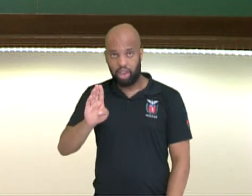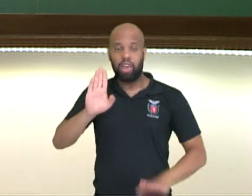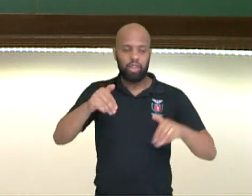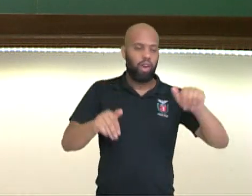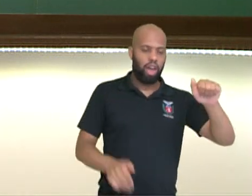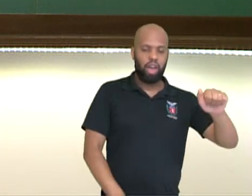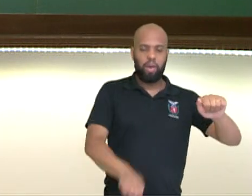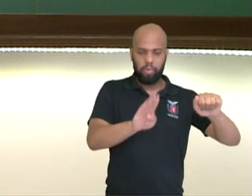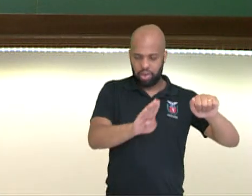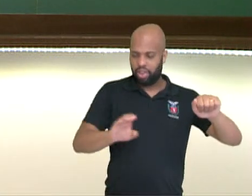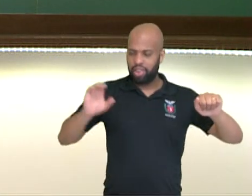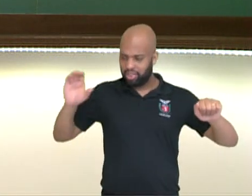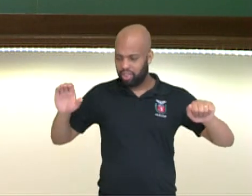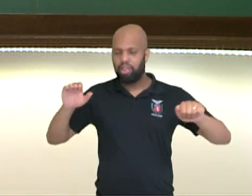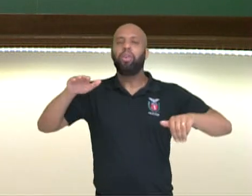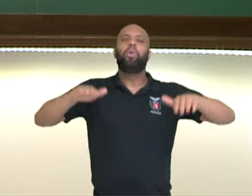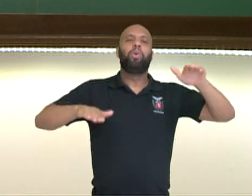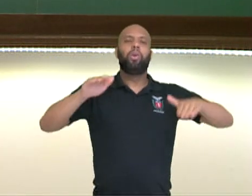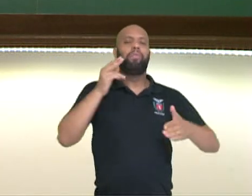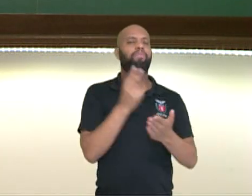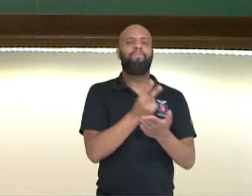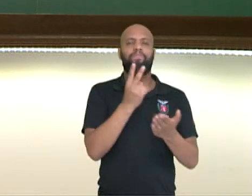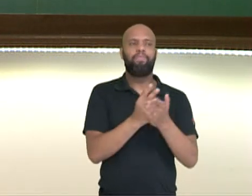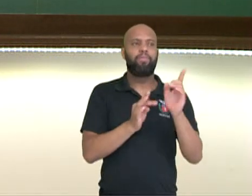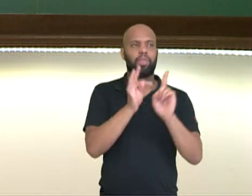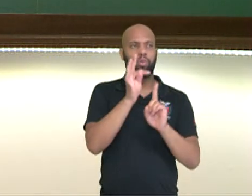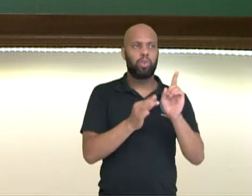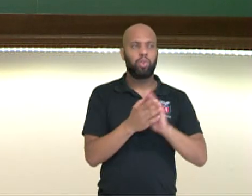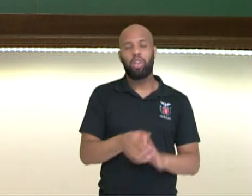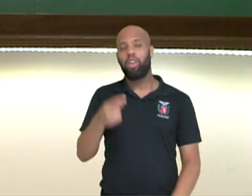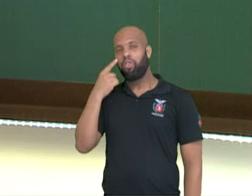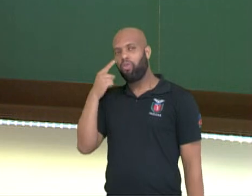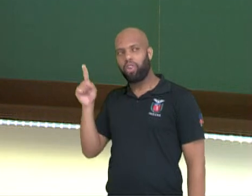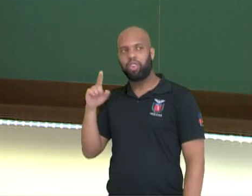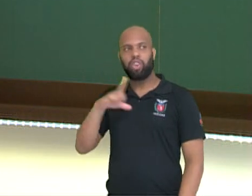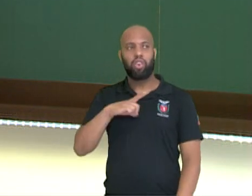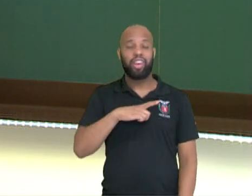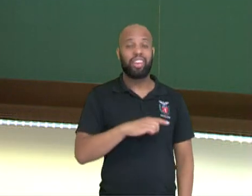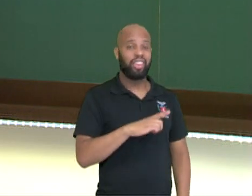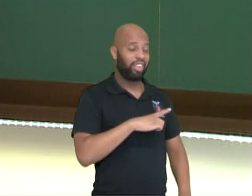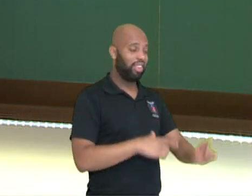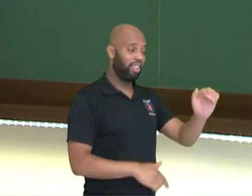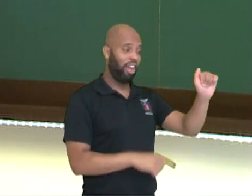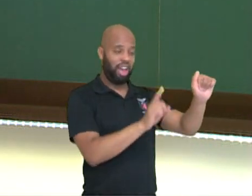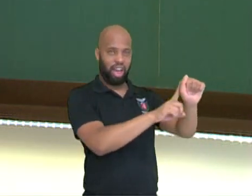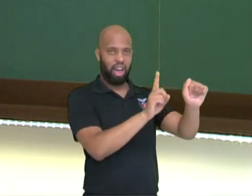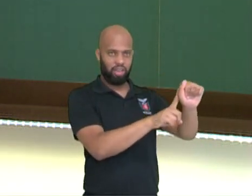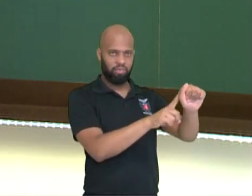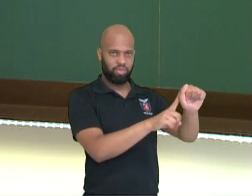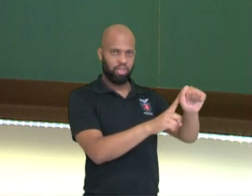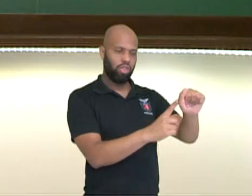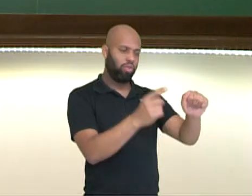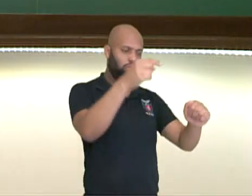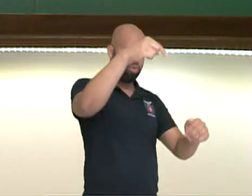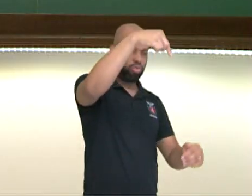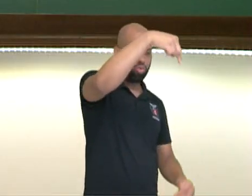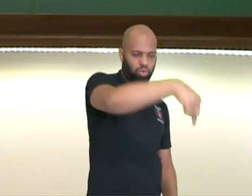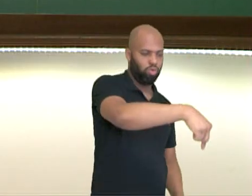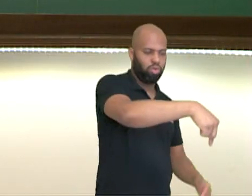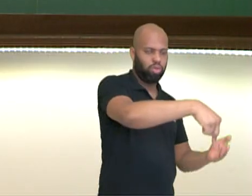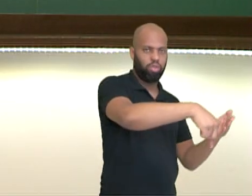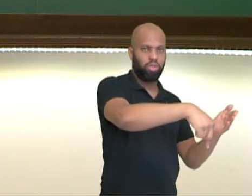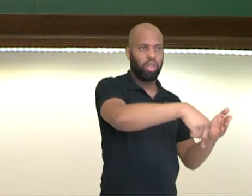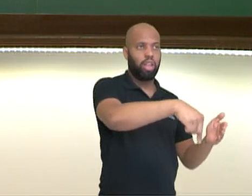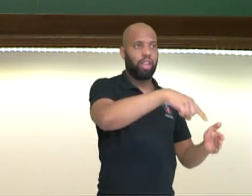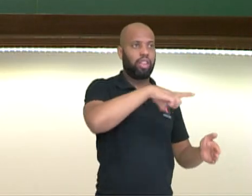temperatura. Vamos mostrar isso melhor. Aqui um diagrama. Eu tenho o termômetro A coloco lá na substância de calibração.